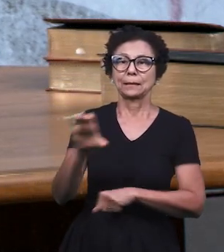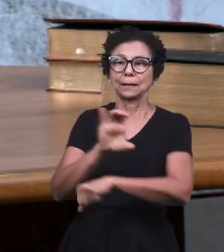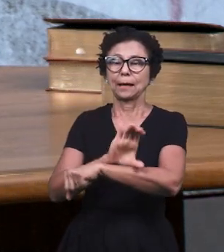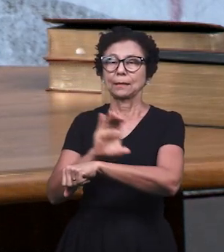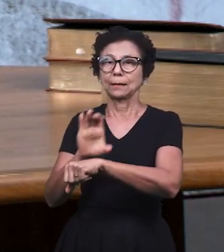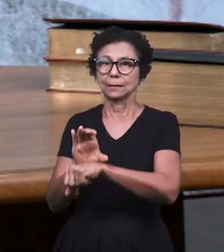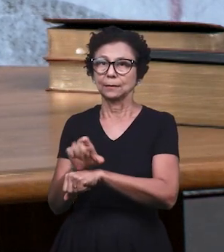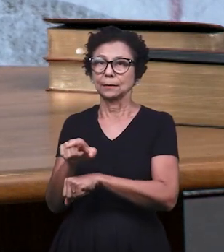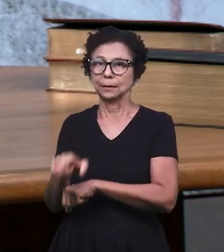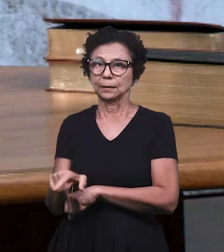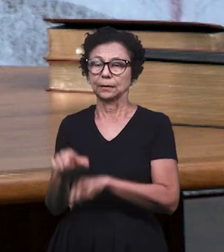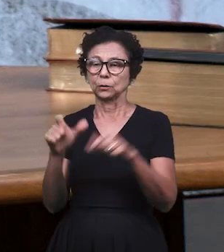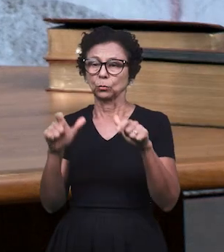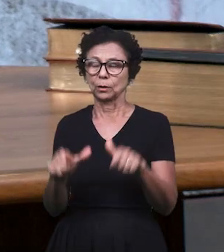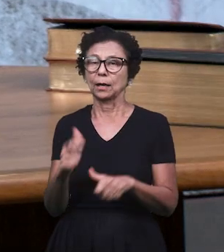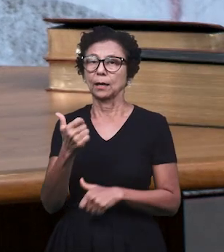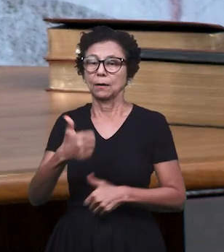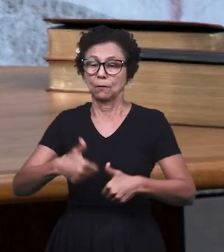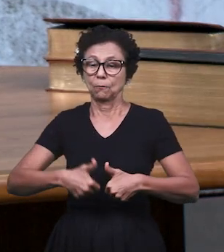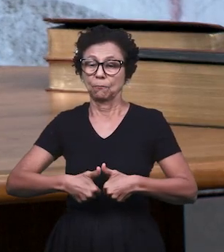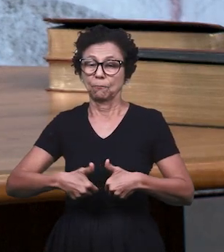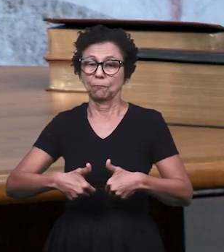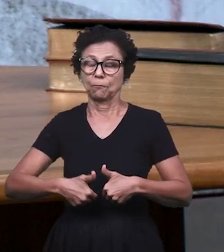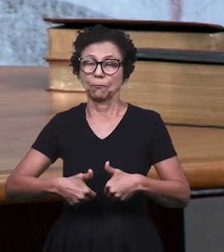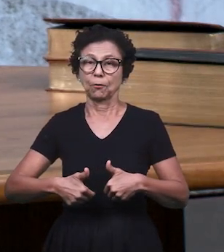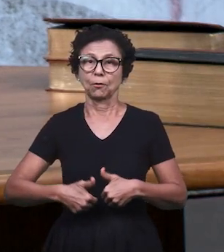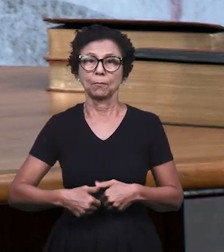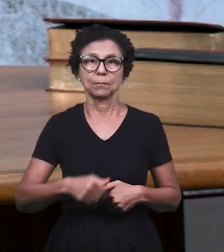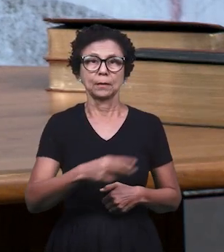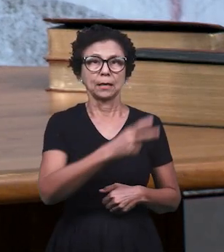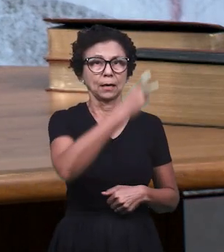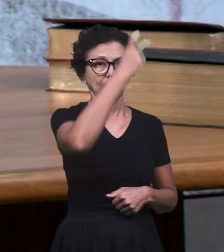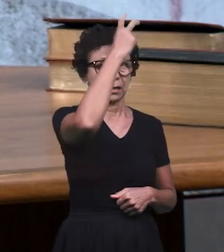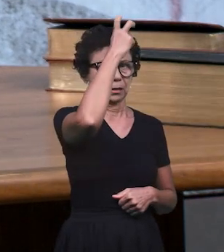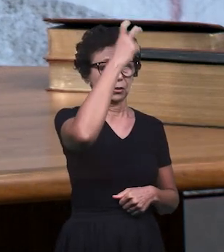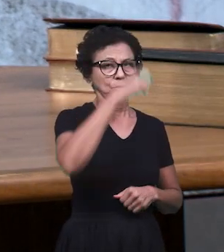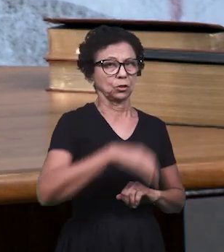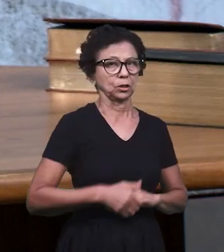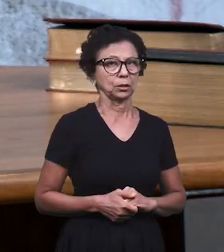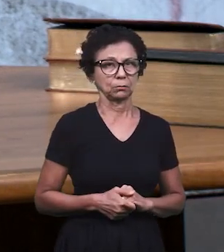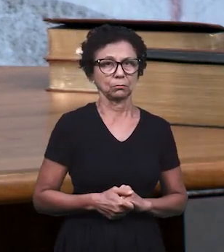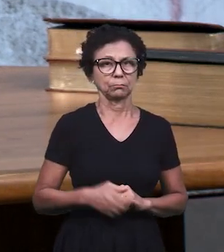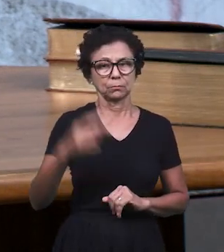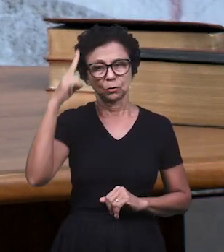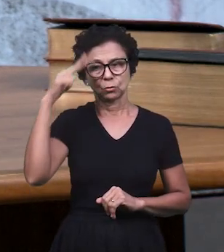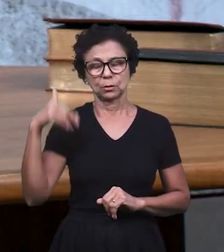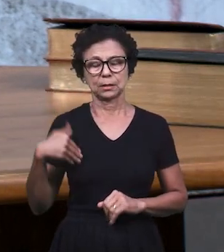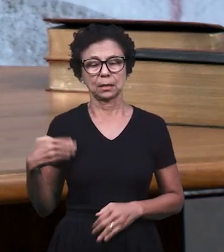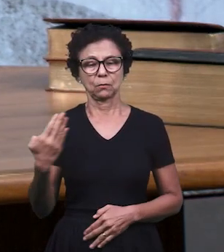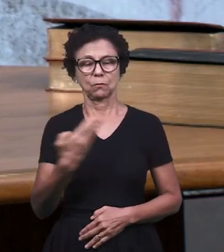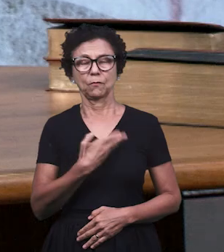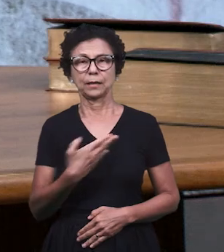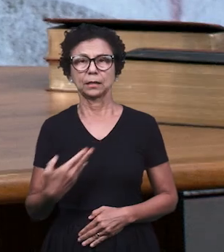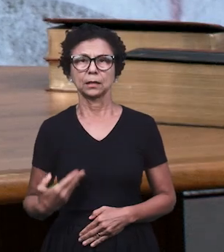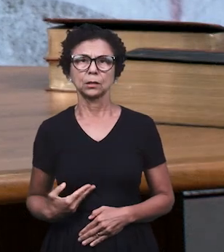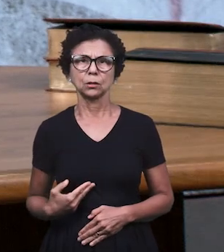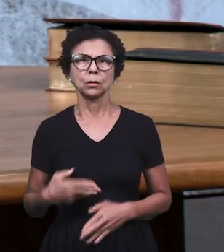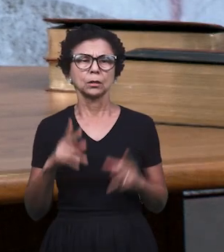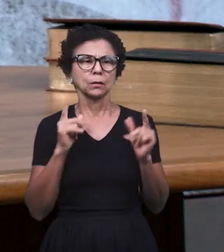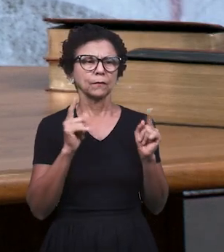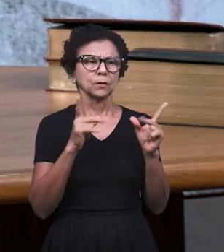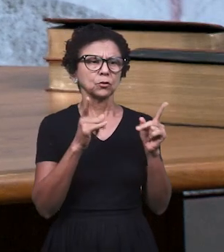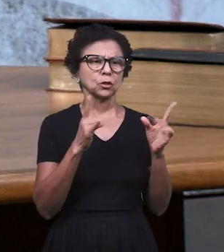Canaã. José, pois, era o governador daquela terra. Ele vendia a todo o povo da